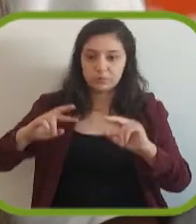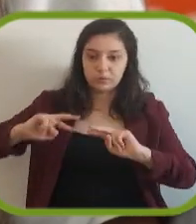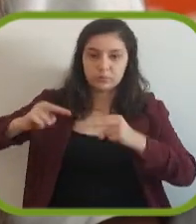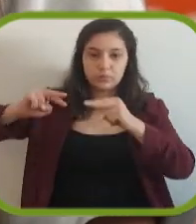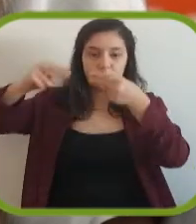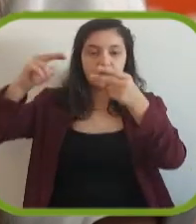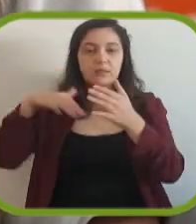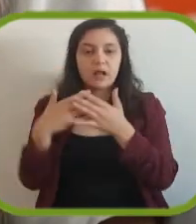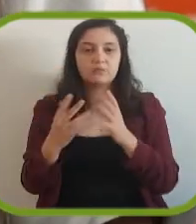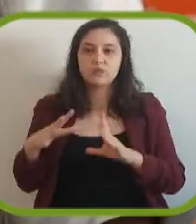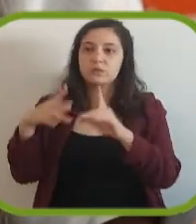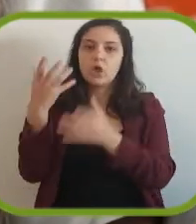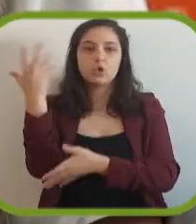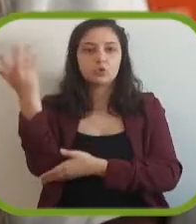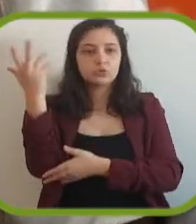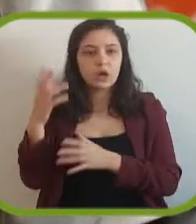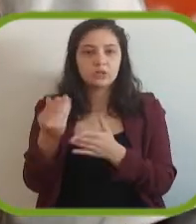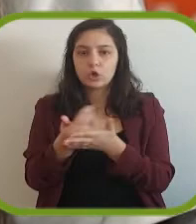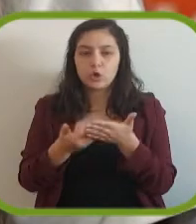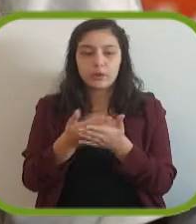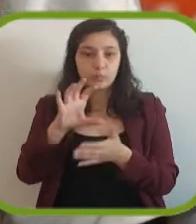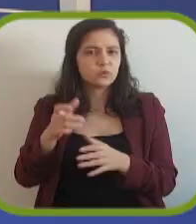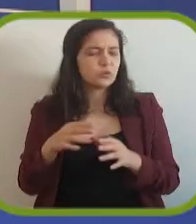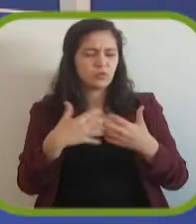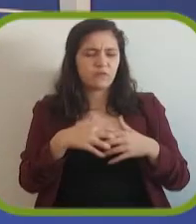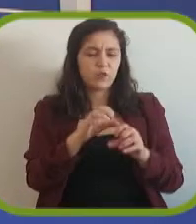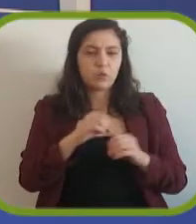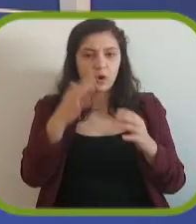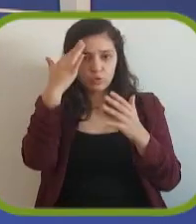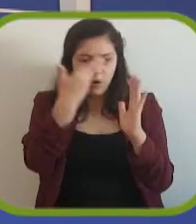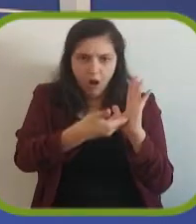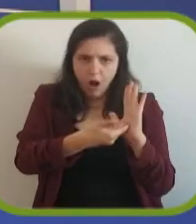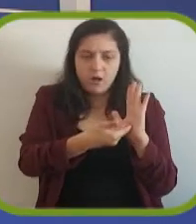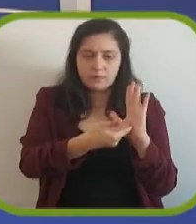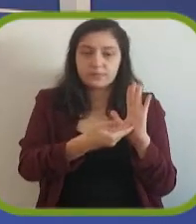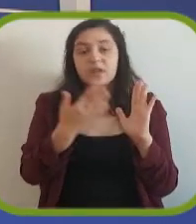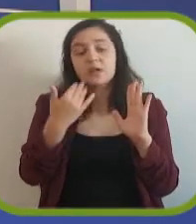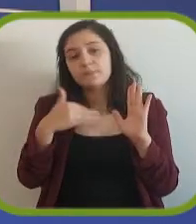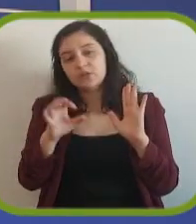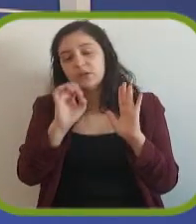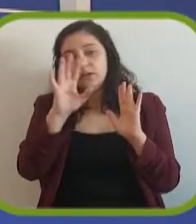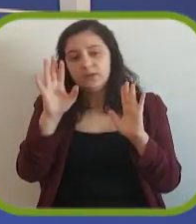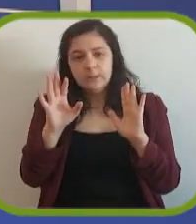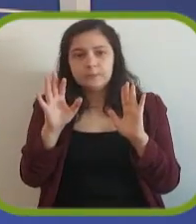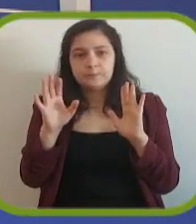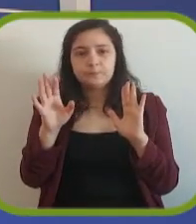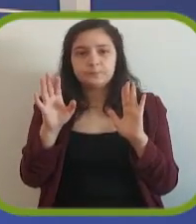desenvolvimento económico, cultural e social de um país. Não tenho dúvida nenhuma sobre isso, os próprios números dizem isso. Apesar de,